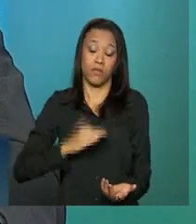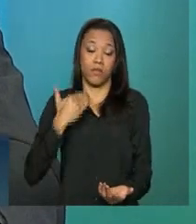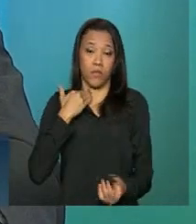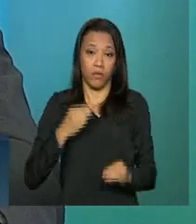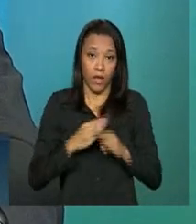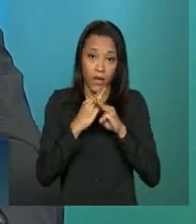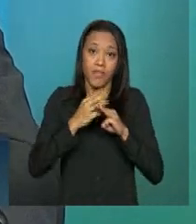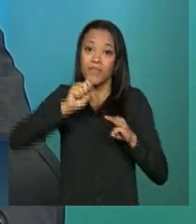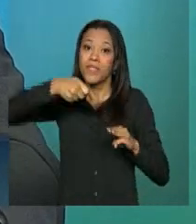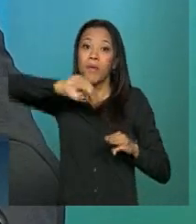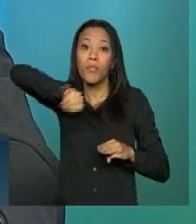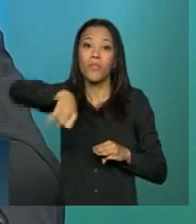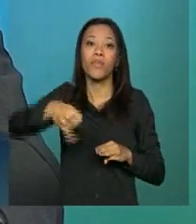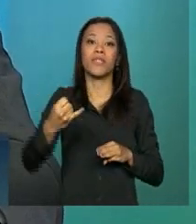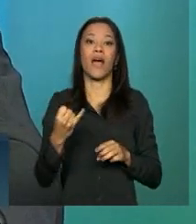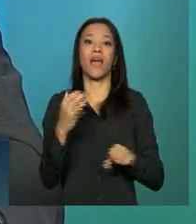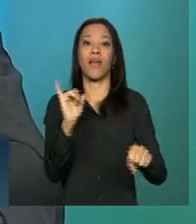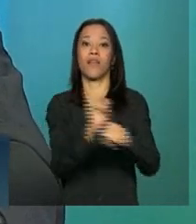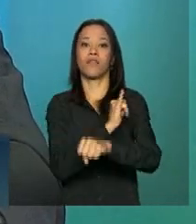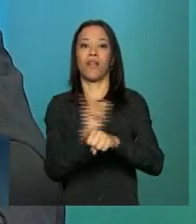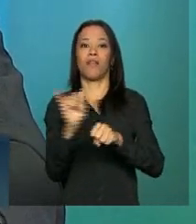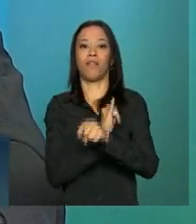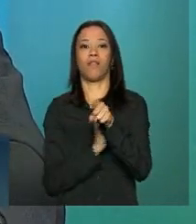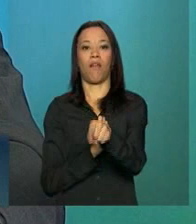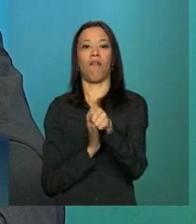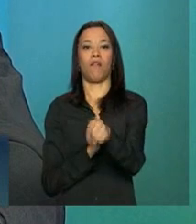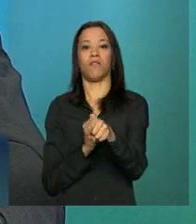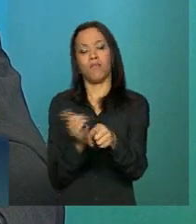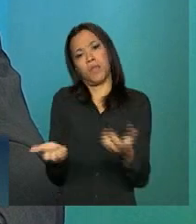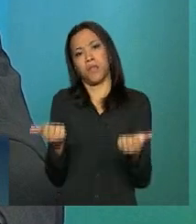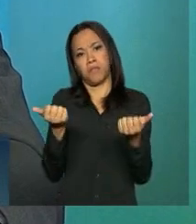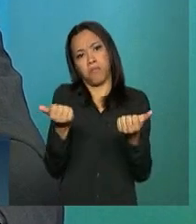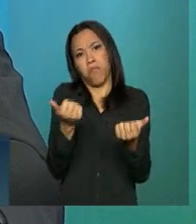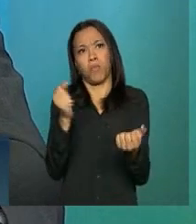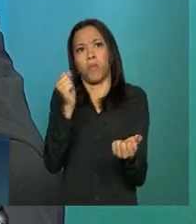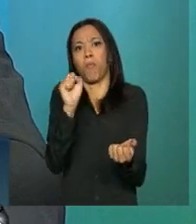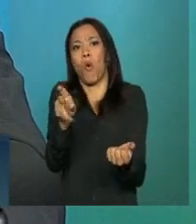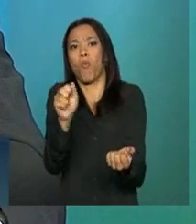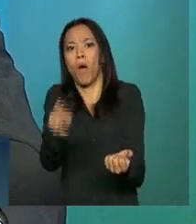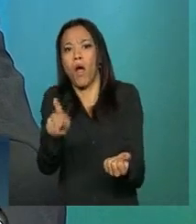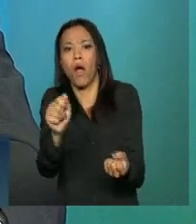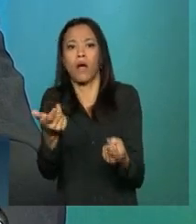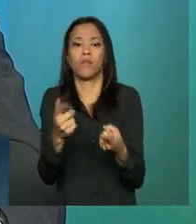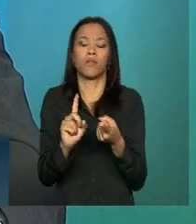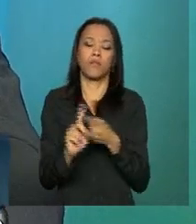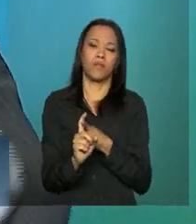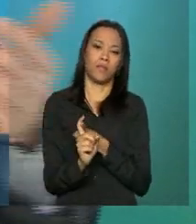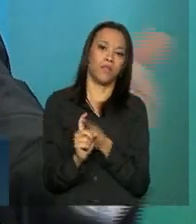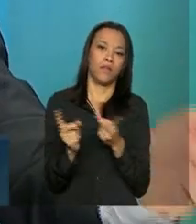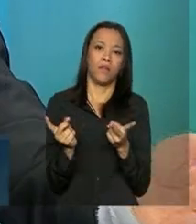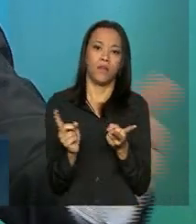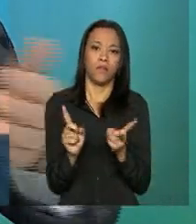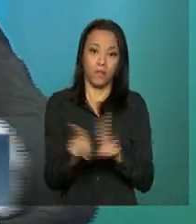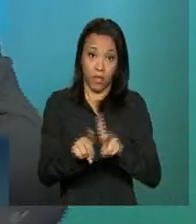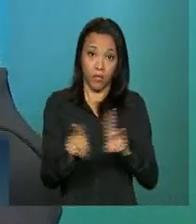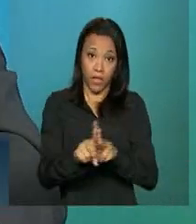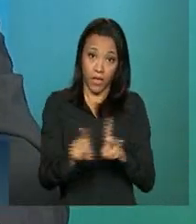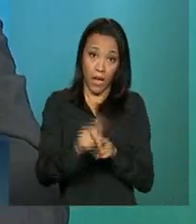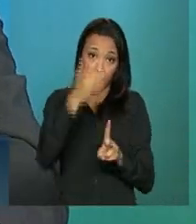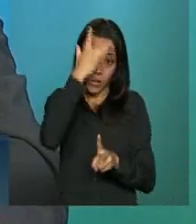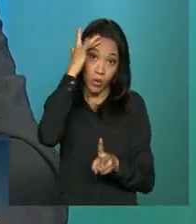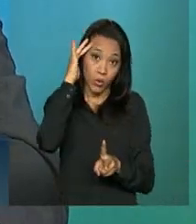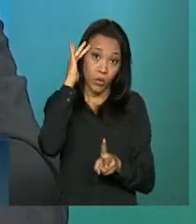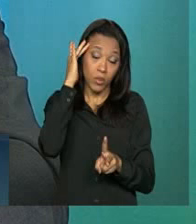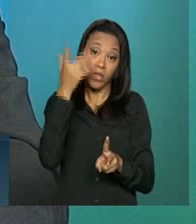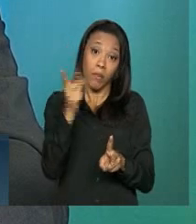isto para ser um instrumento, não só de oportunidade de poupança, de criação de riquezas na própria